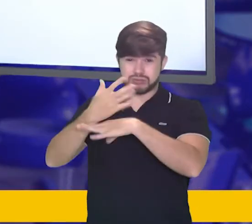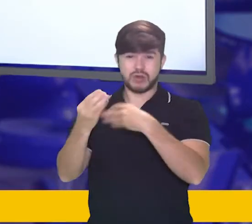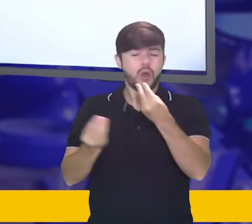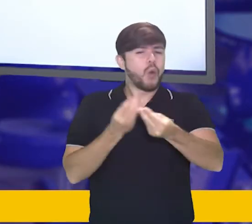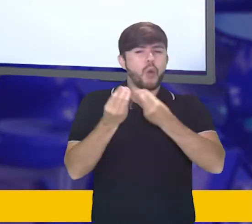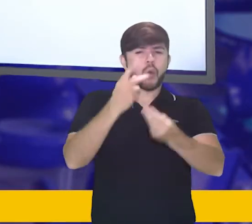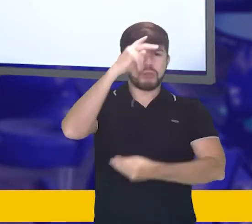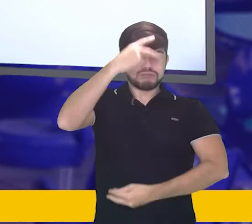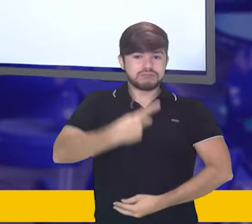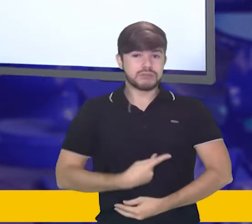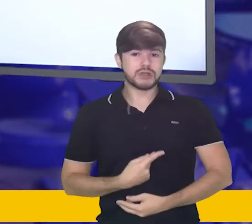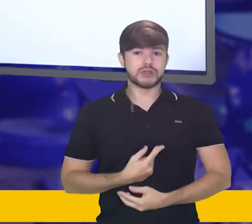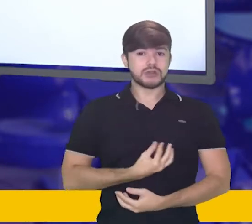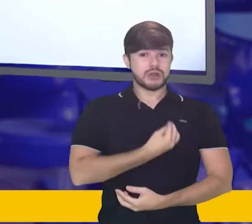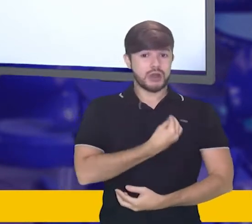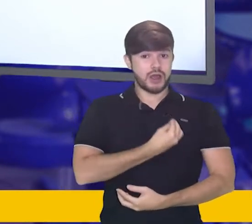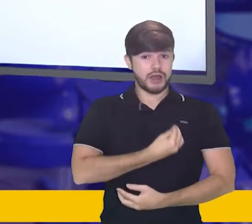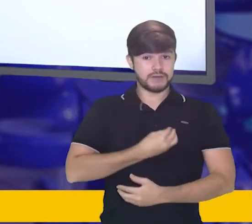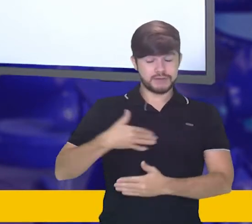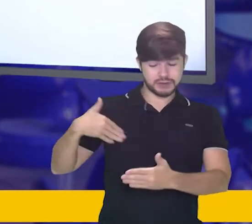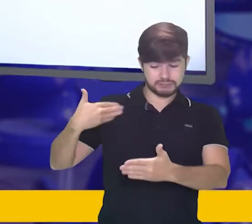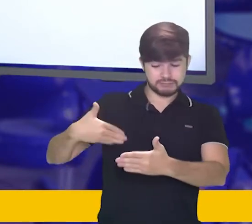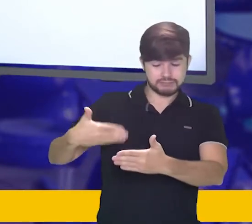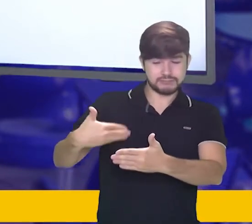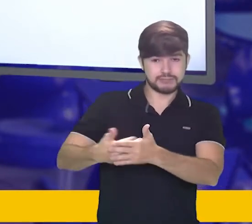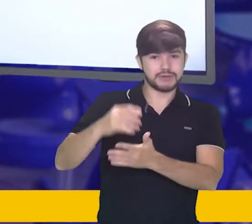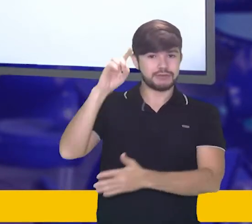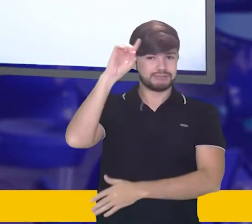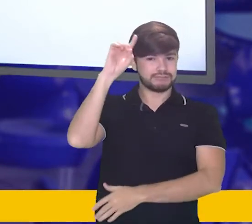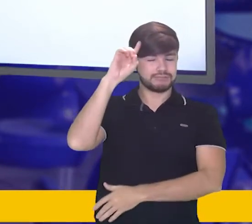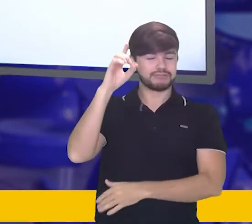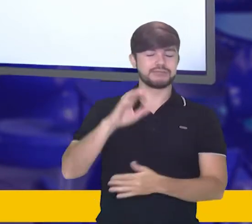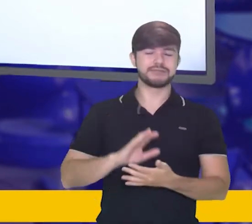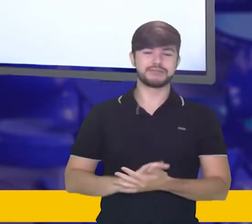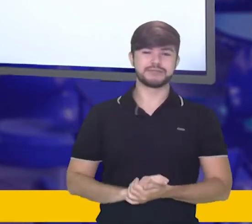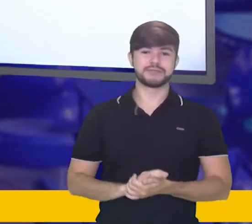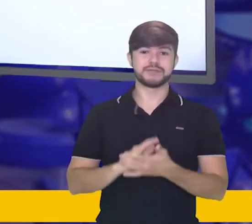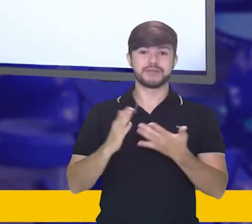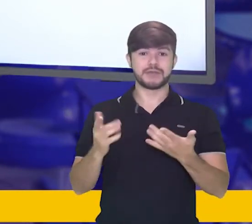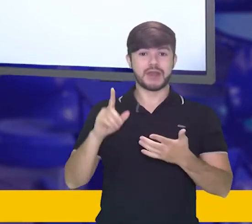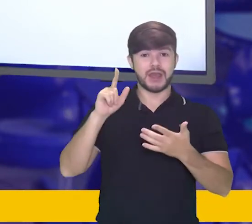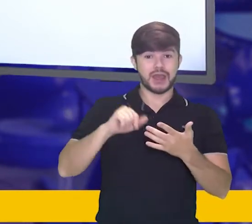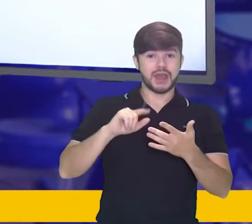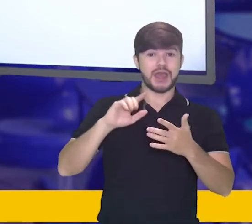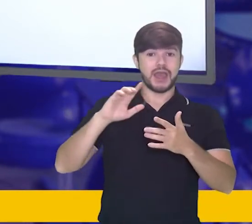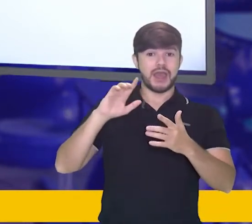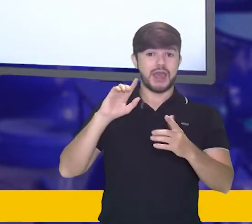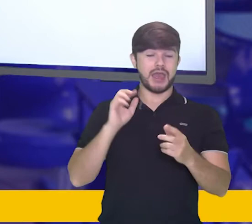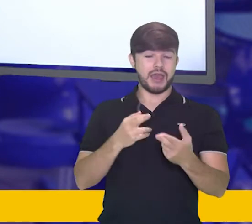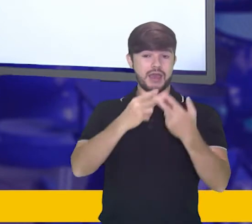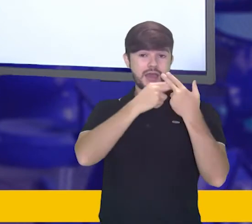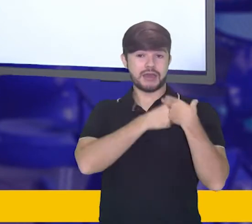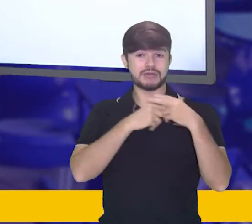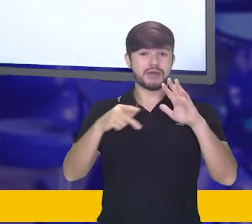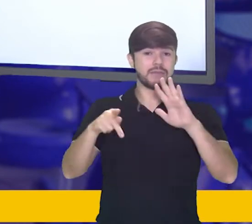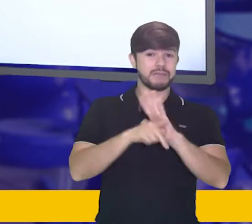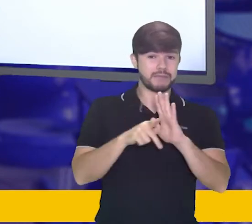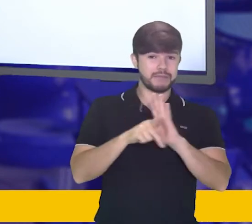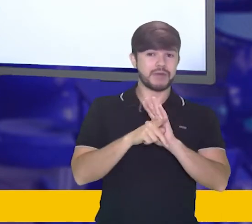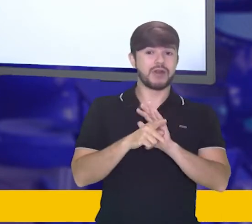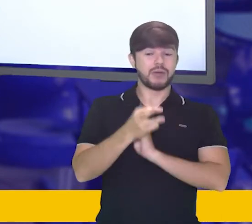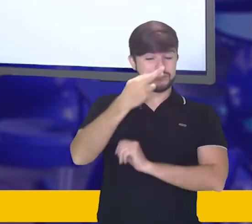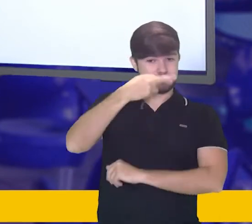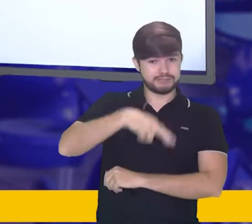climáticos, doenças, como que o ser humano se comporta no nosso dia a dia do cotidiano, no nosso cotidiano. Essas são as